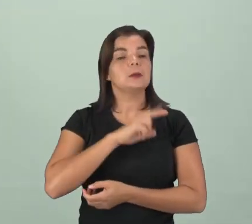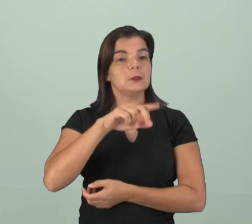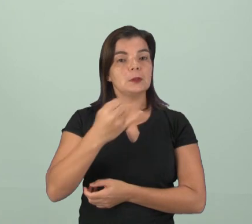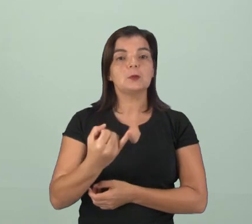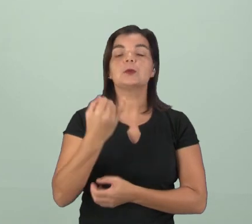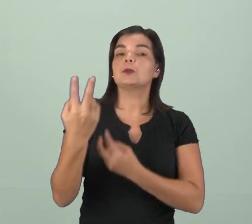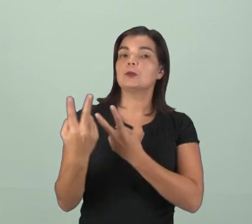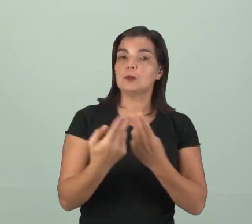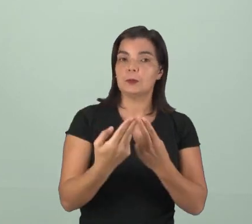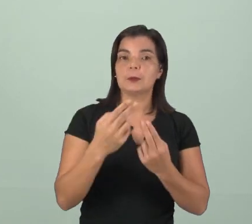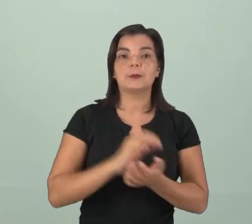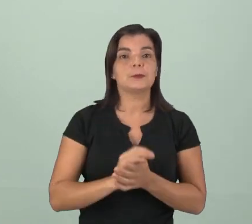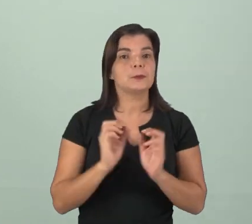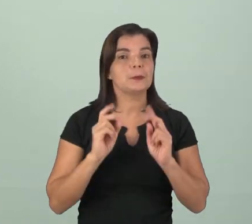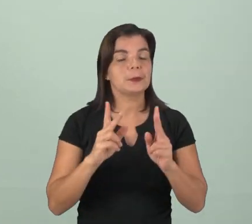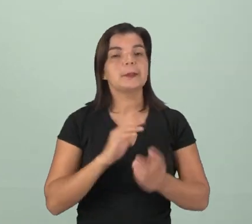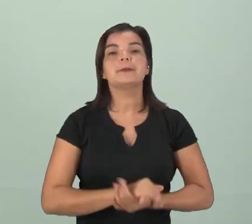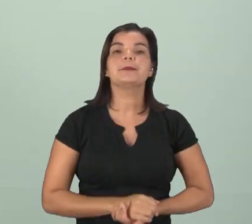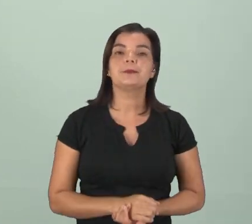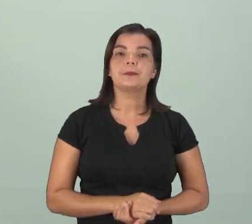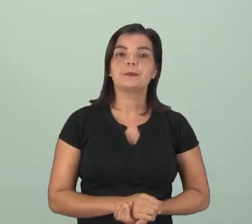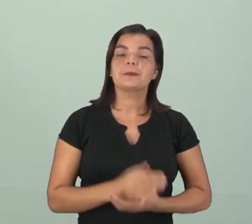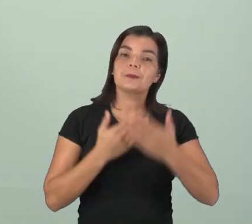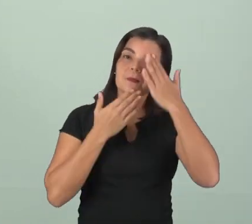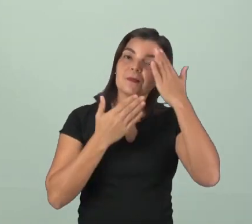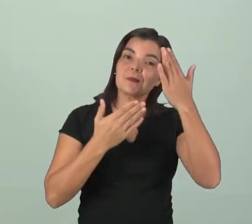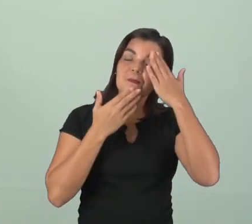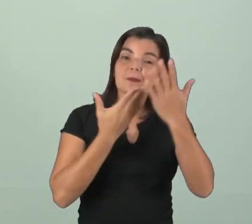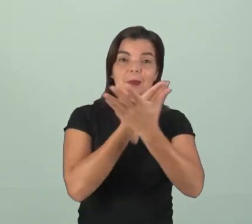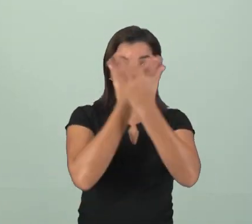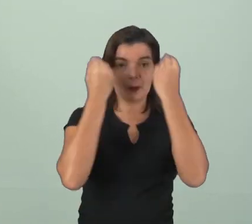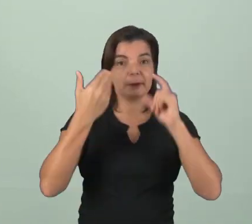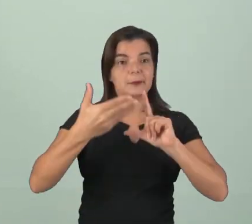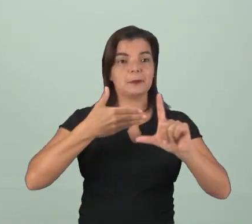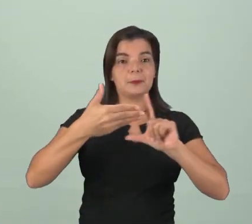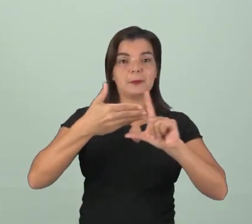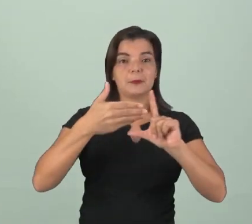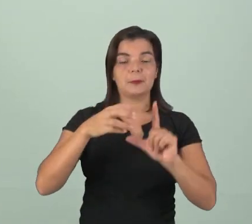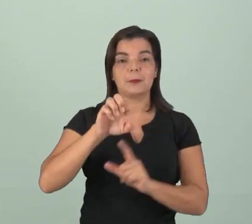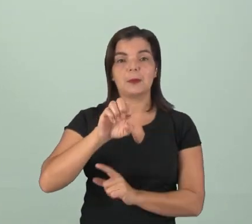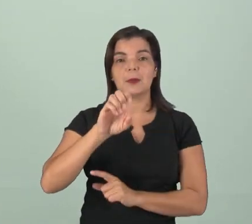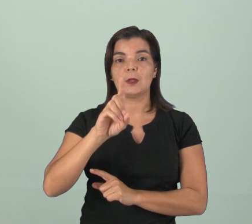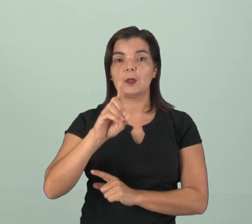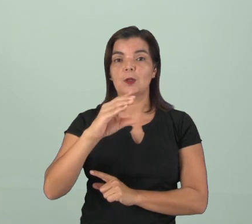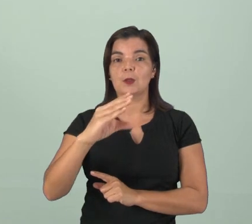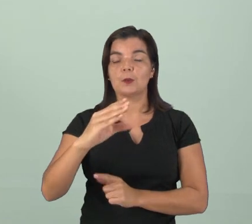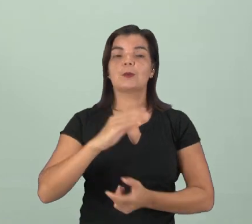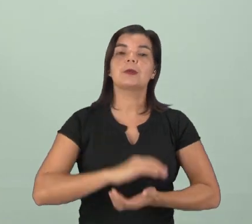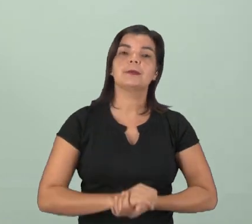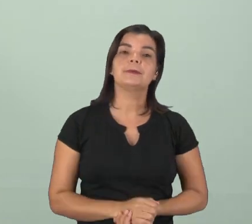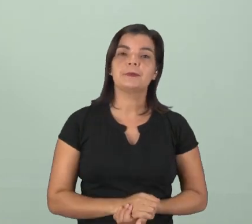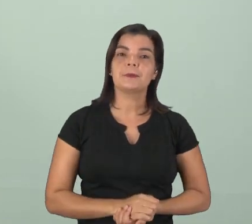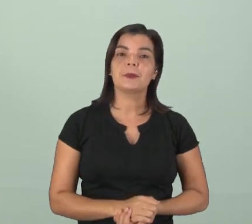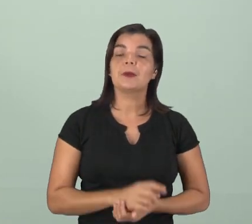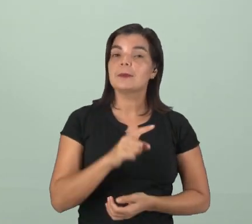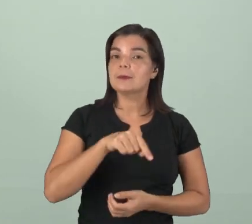da mesma maneira, ok? Muito obrigado. Não esqueça de procurar essa aula na plataforma